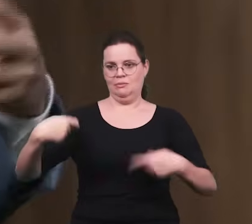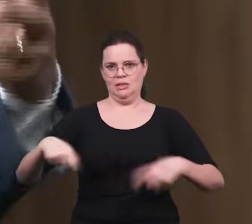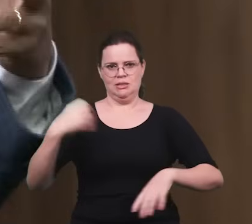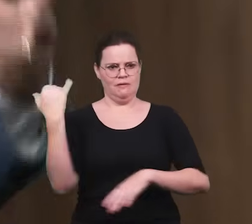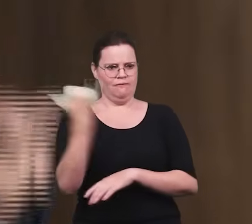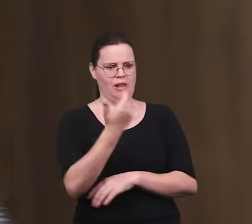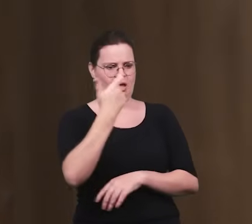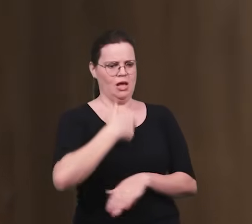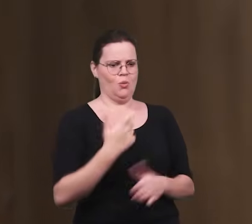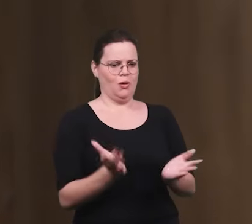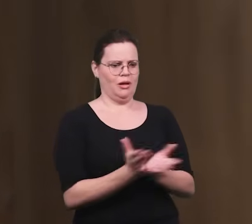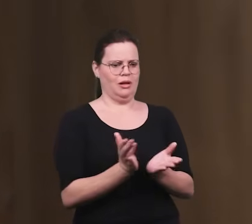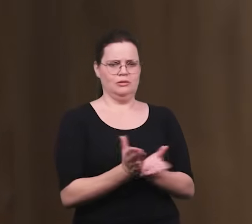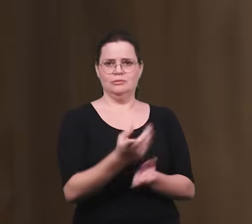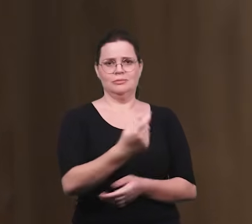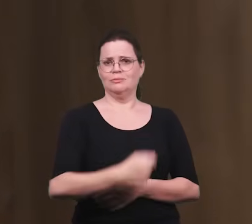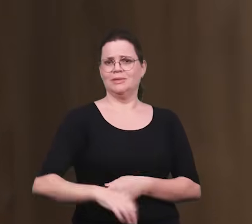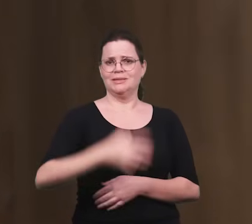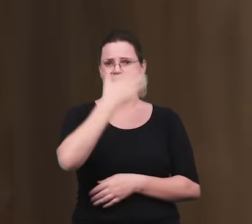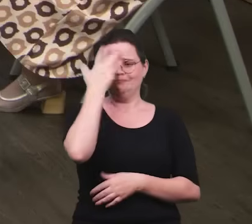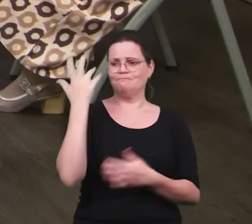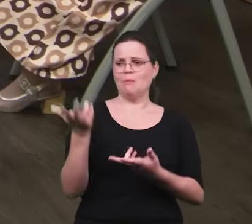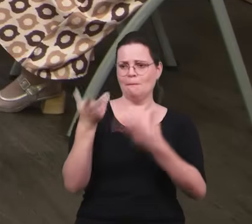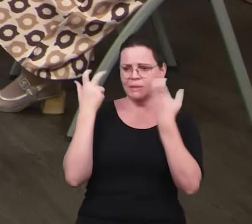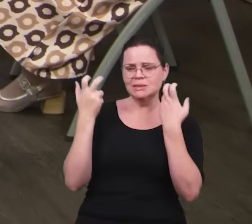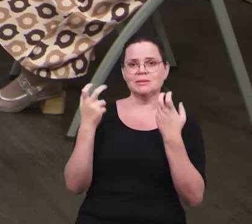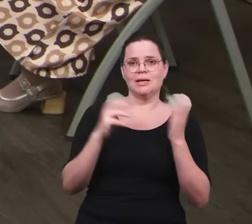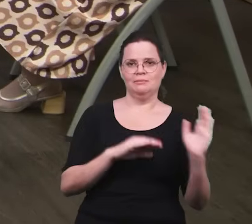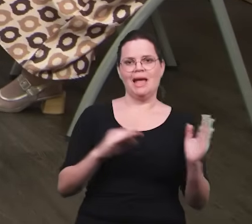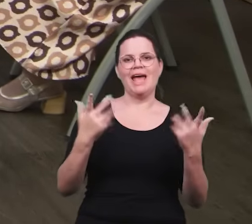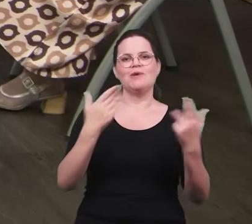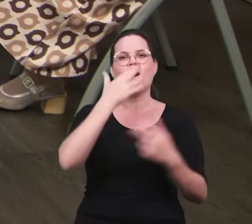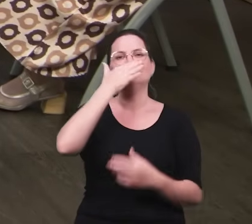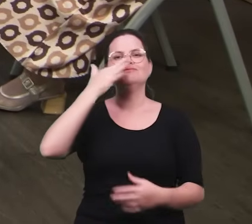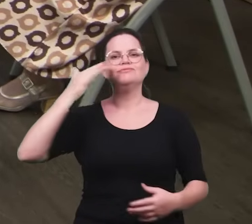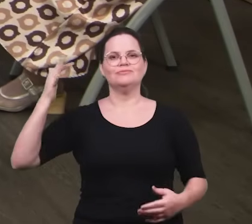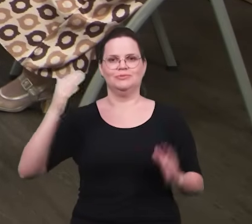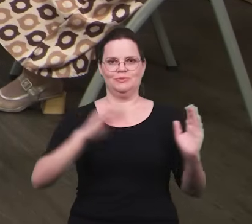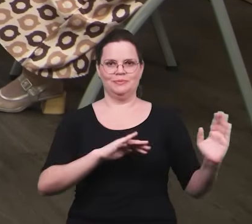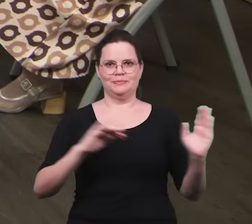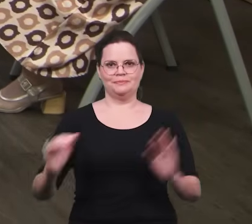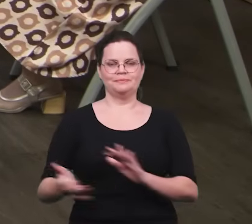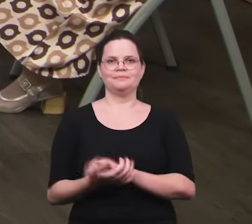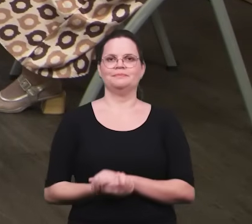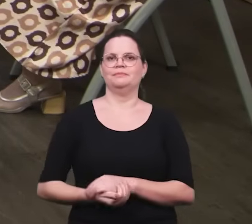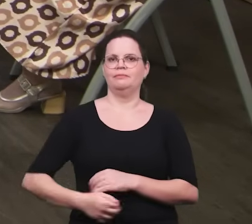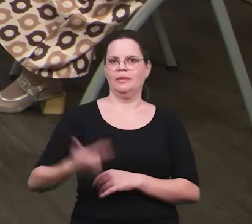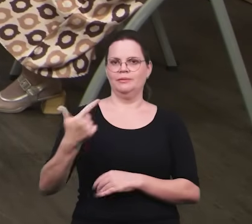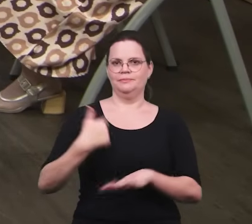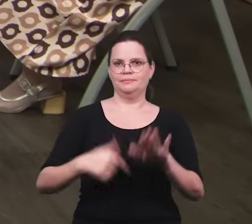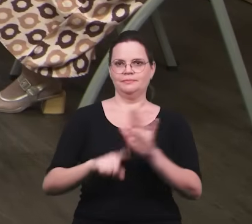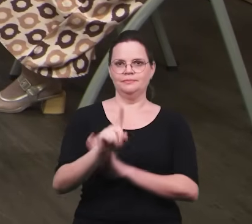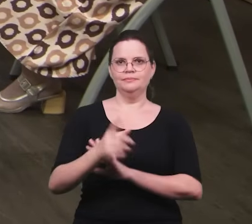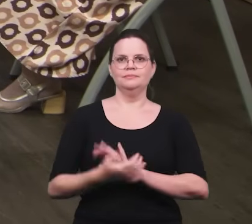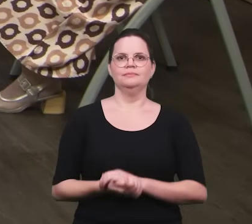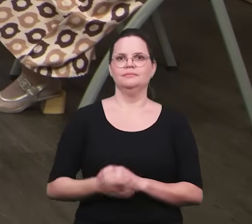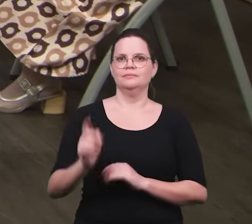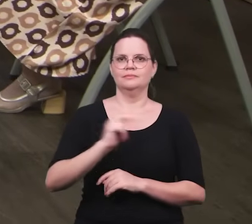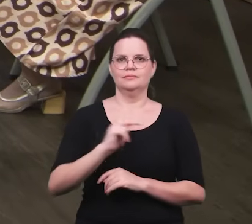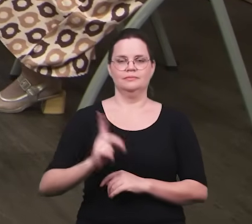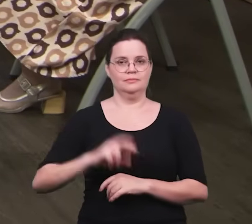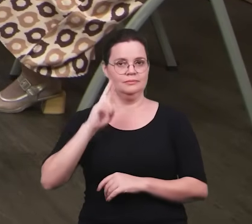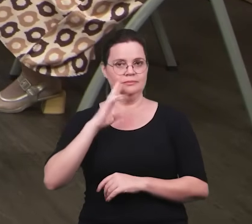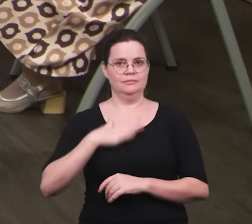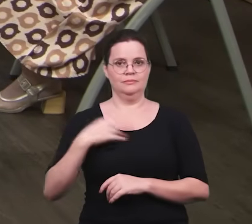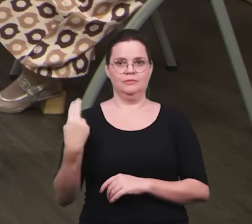como um perfume que você sente. Glória a Deus. Amém. Muito bom. Vamos para a nossa segunda pergunta. Paz do Senhor, meu